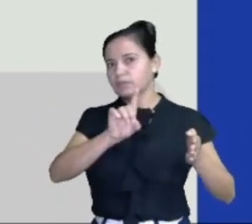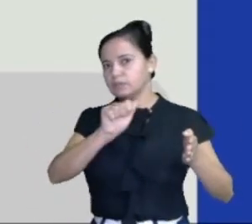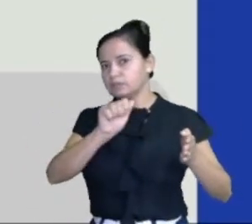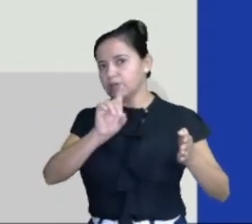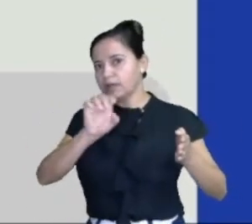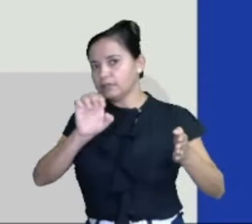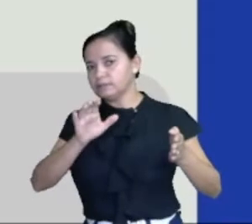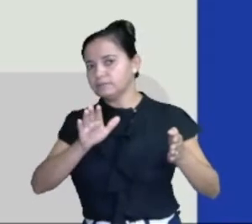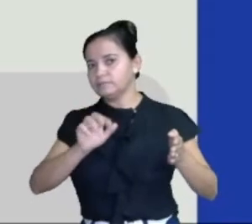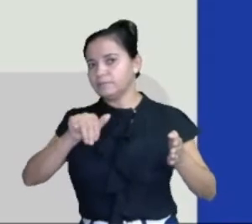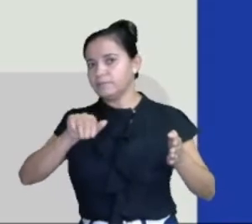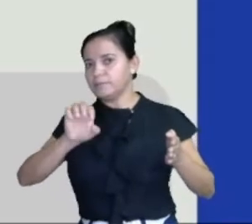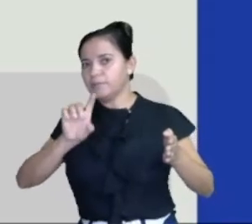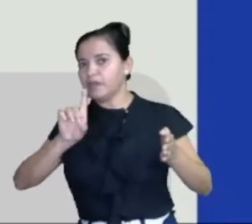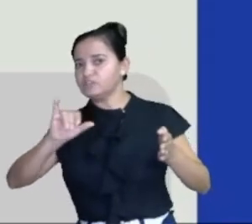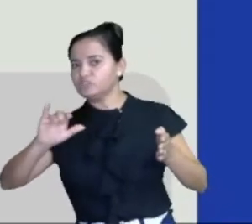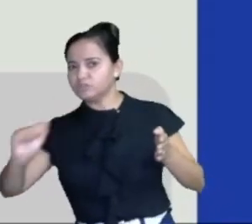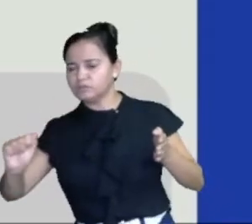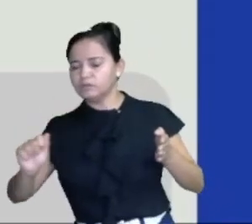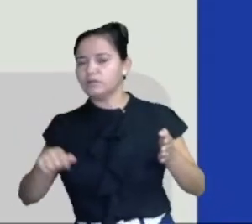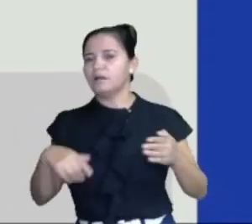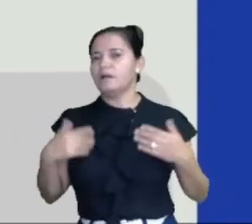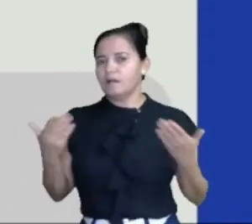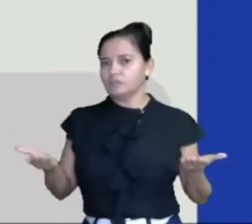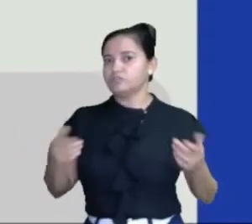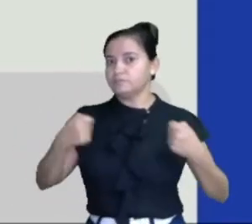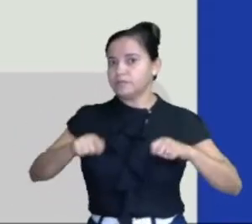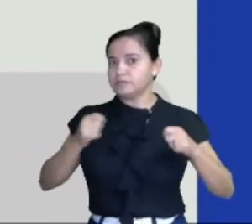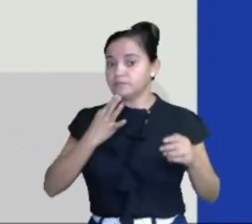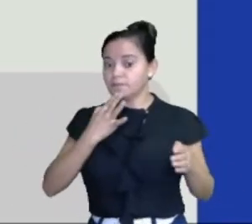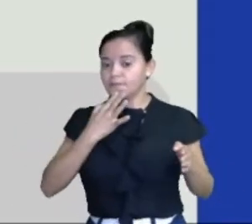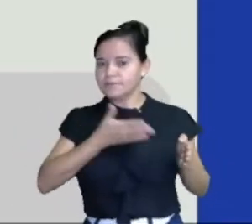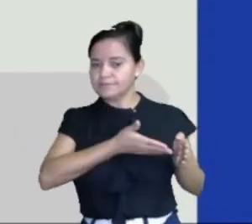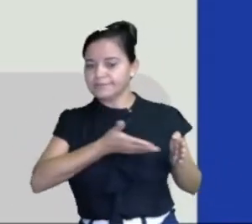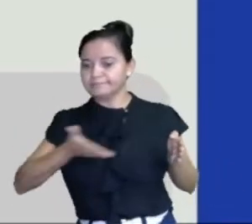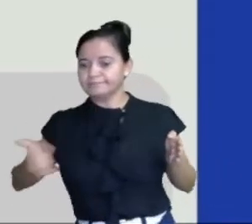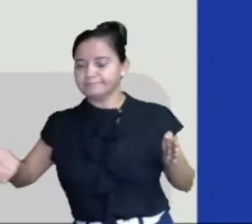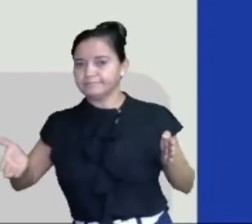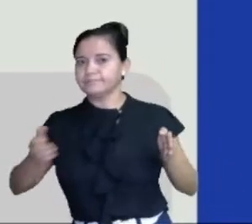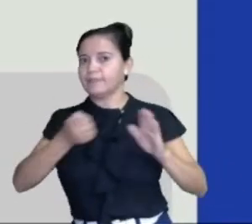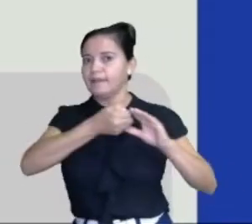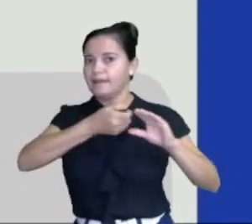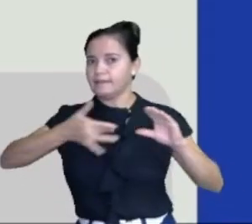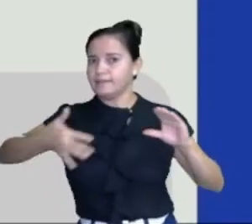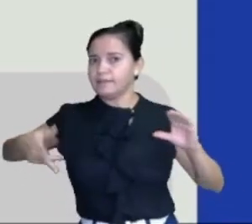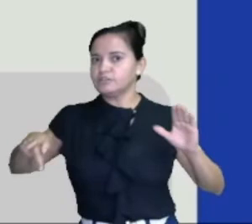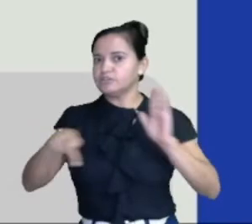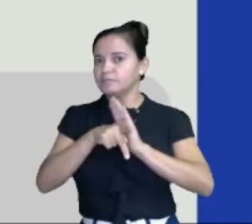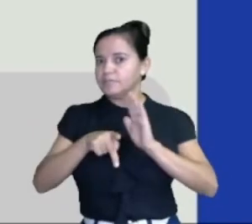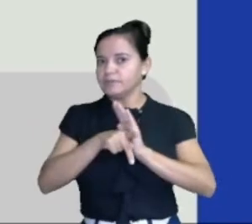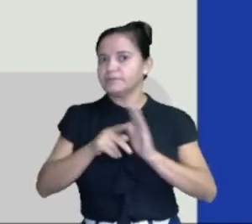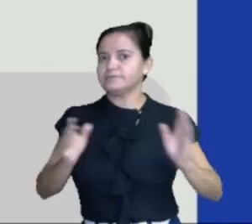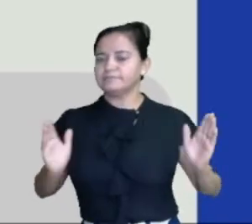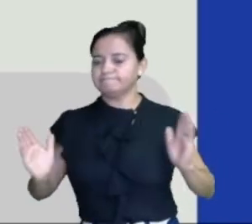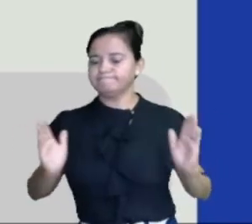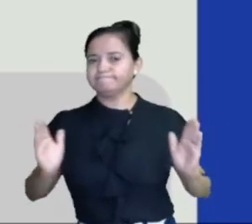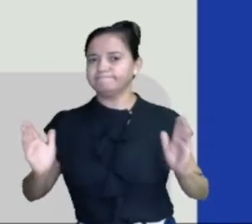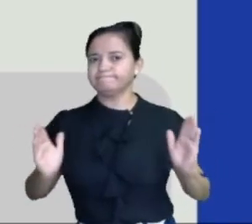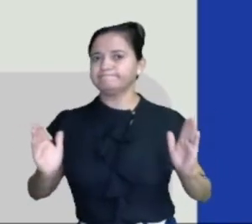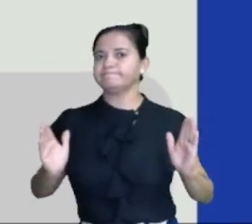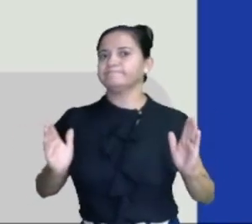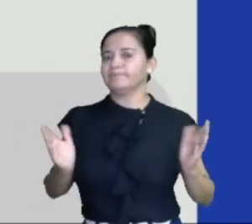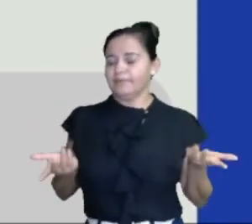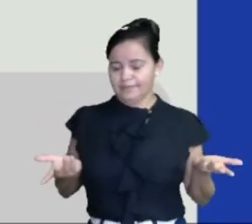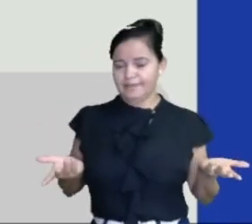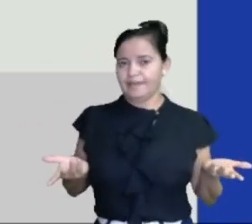estudando hoje Idade Média. A gente vai ter que saber as características dele, porque uma característica dele é diferente do